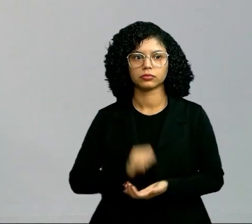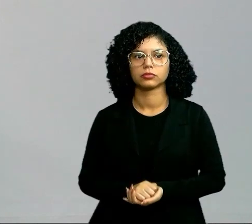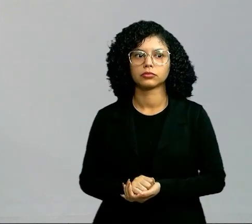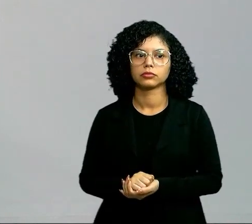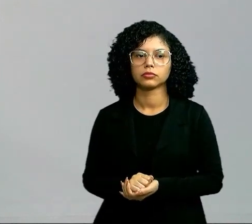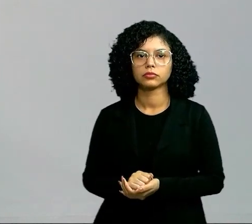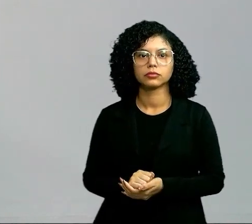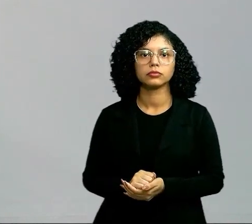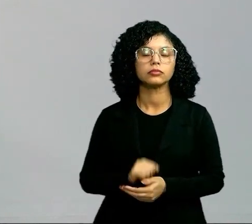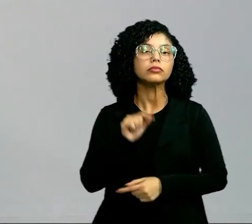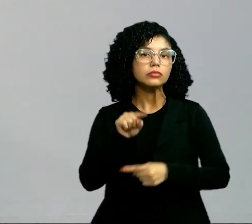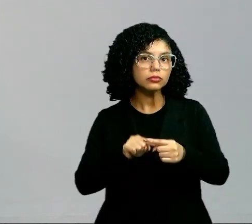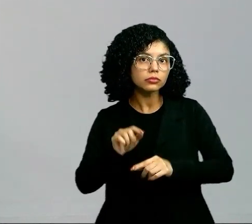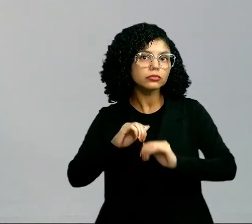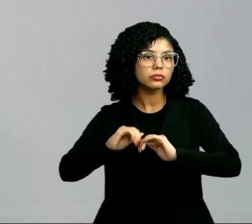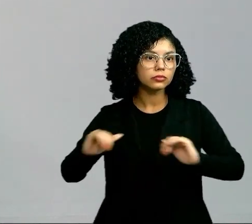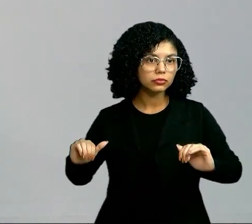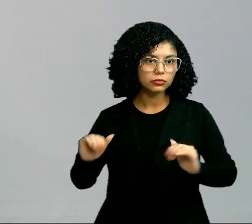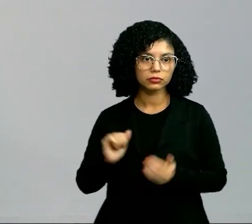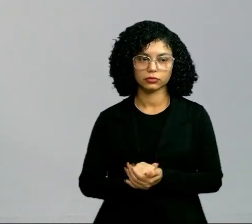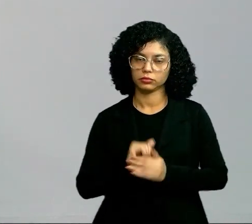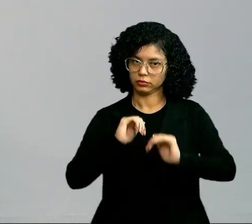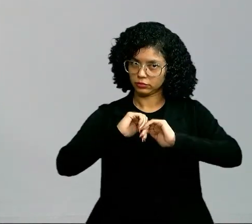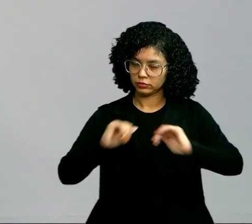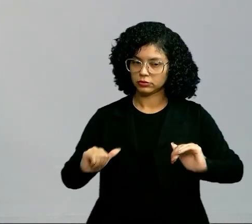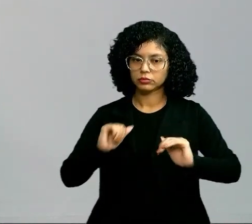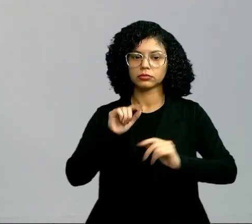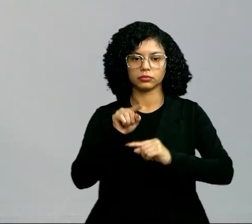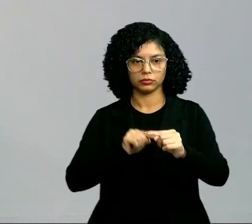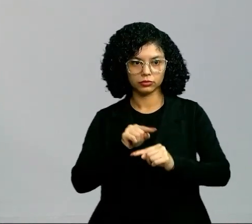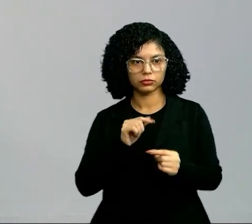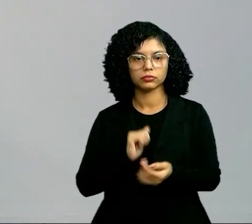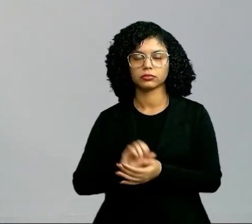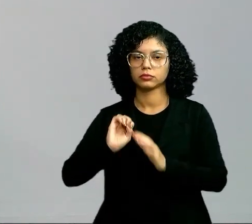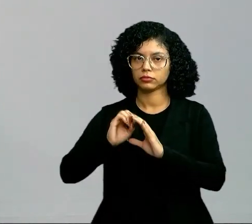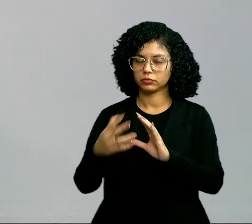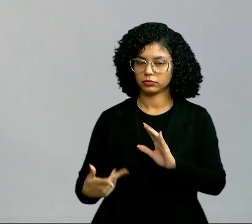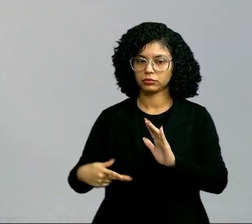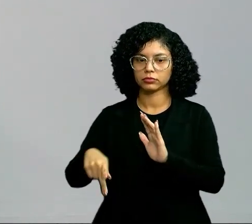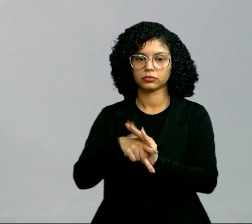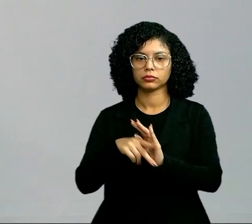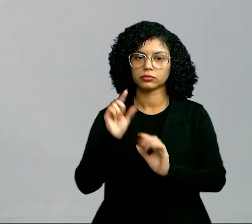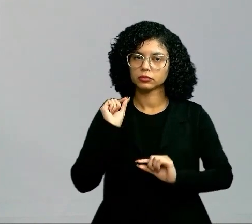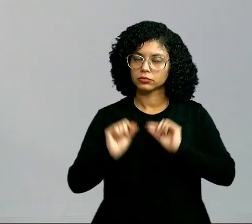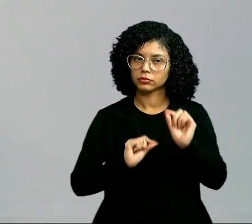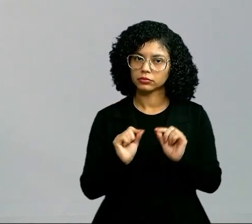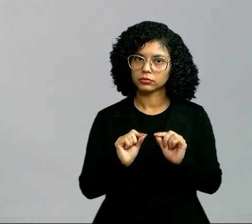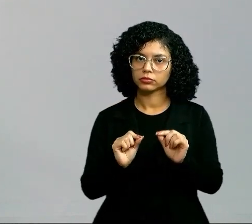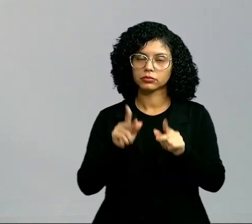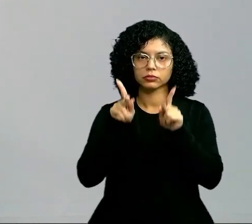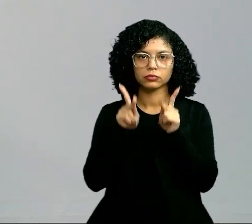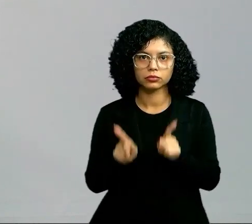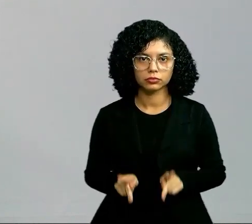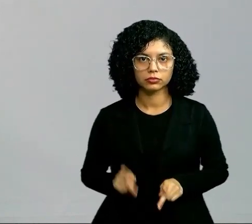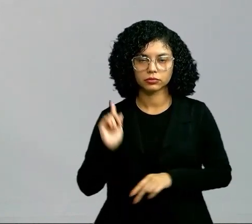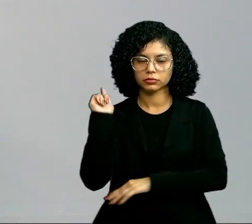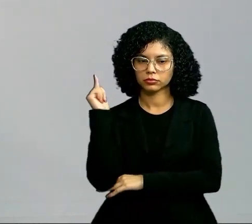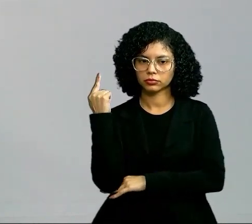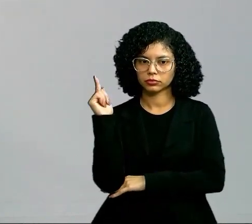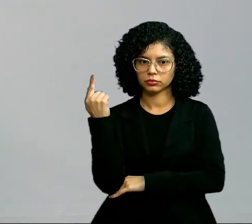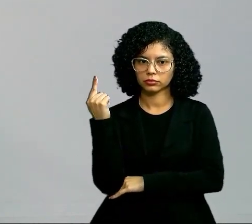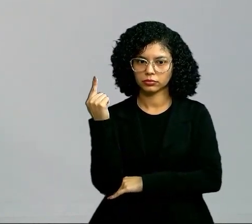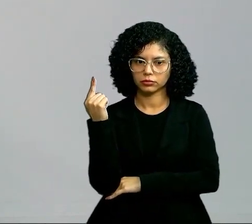geográficos, subdivisões, não é verdade? Essas subdivisões são caracterizadas pela posição